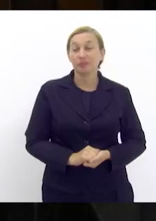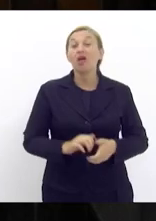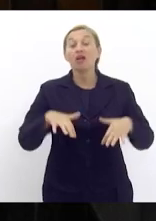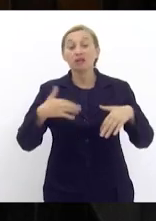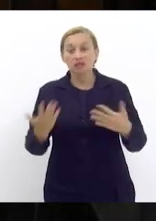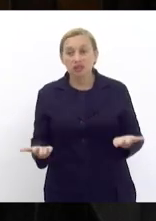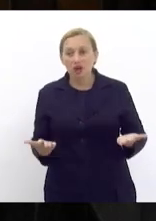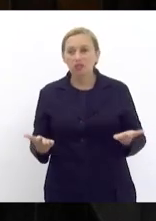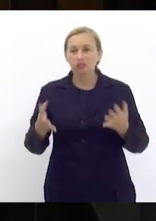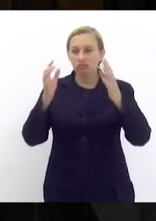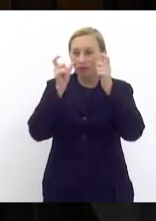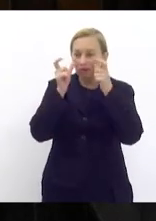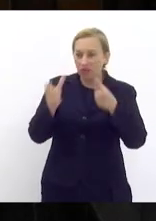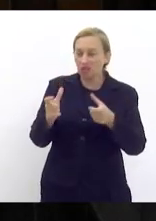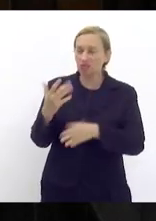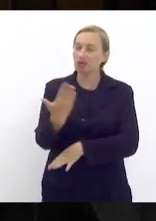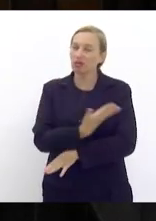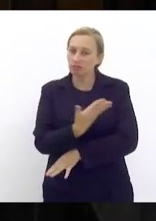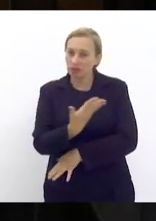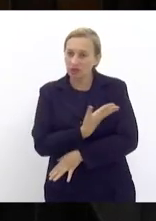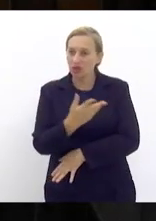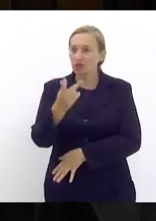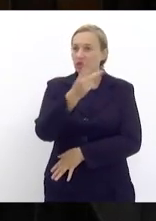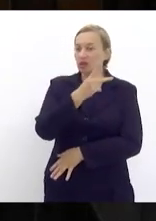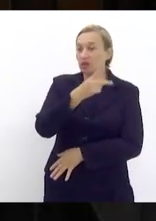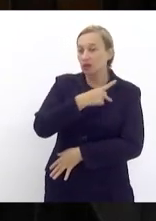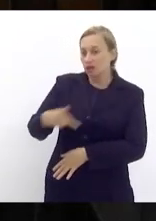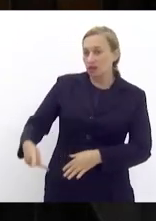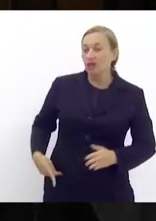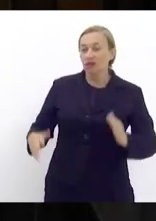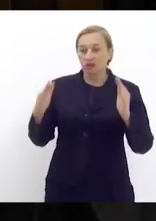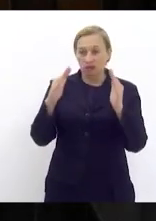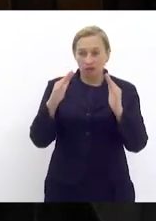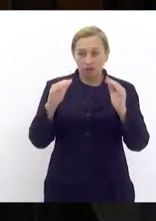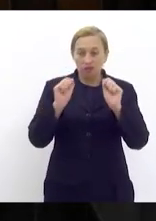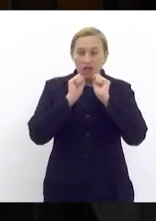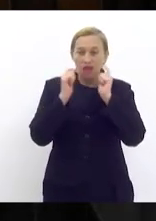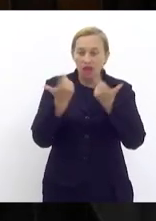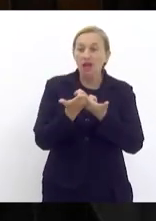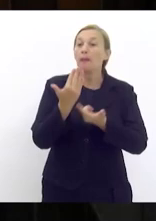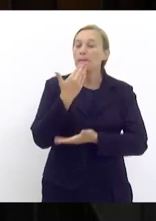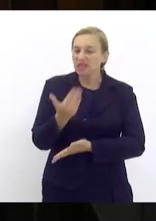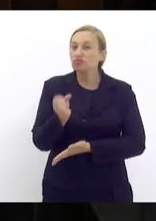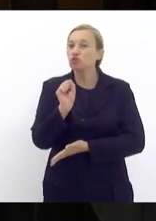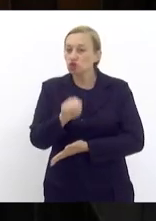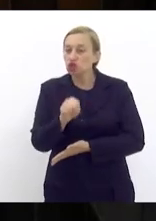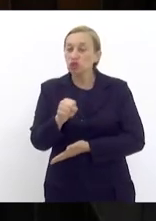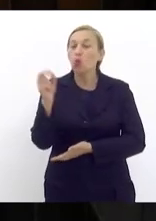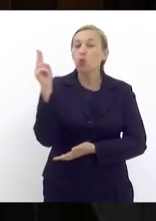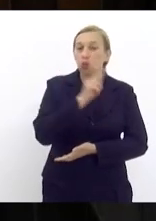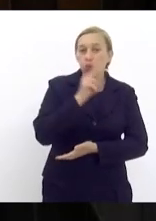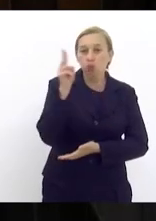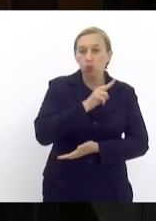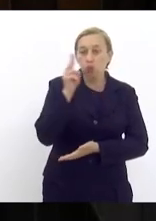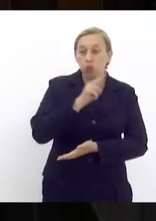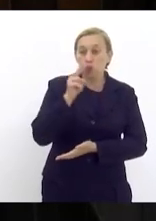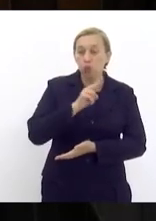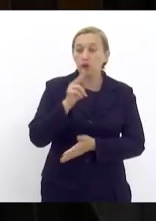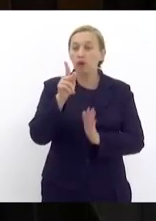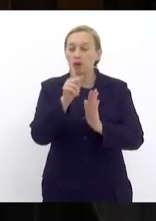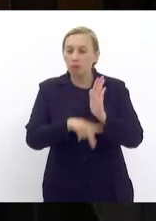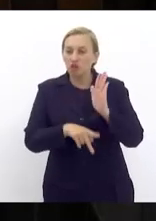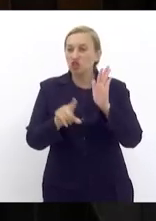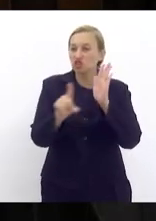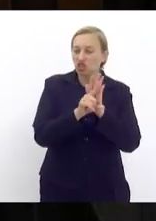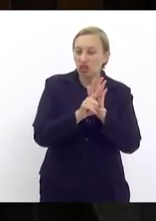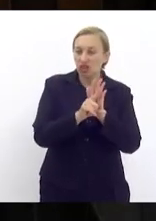Então aqui eu chamo a atenção dos meus colegas e da presidência dessa casa, pedindo sim, urgência ao nosso projeto de